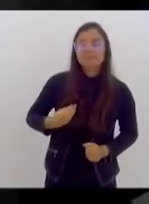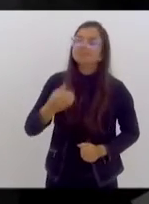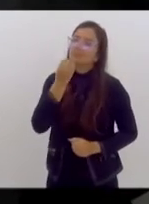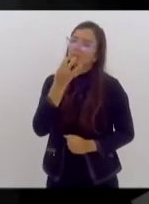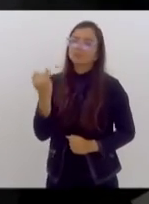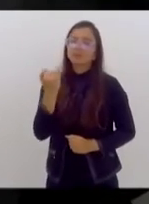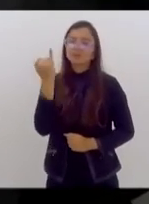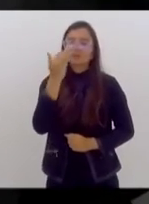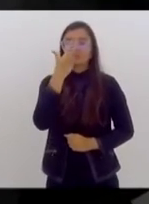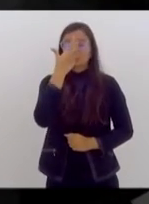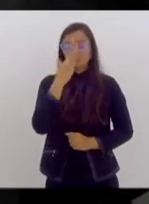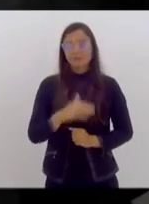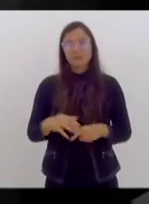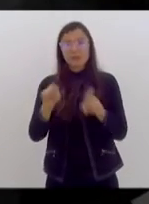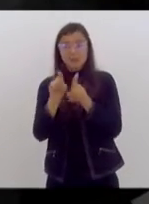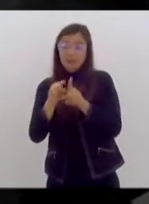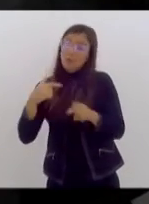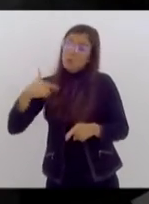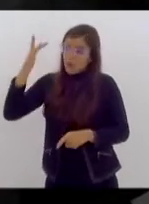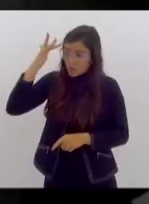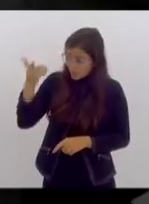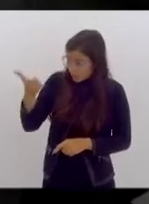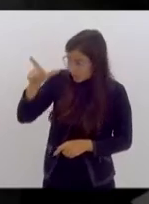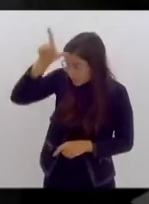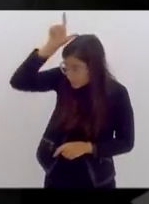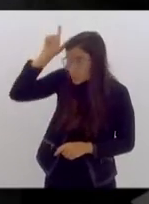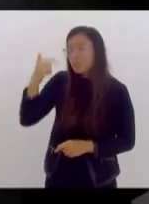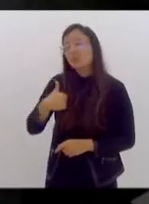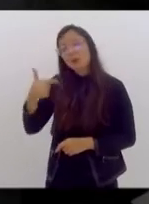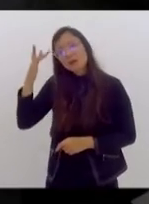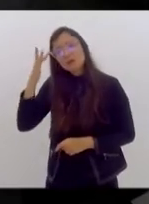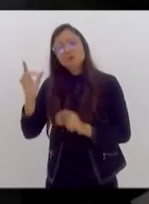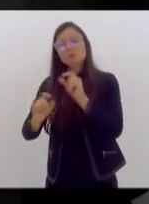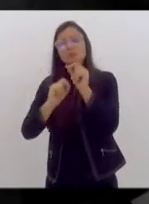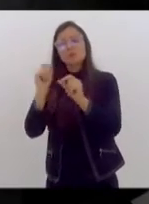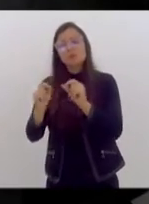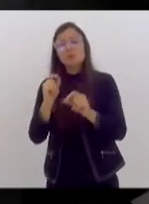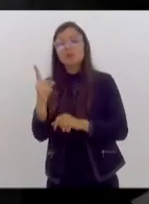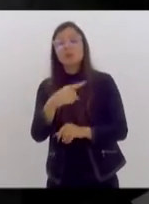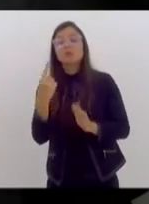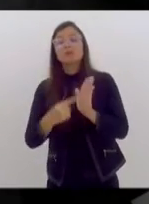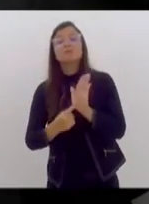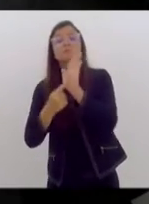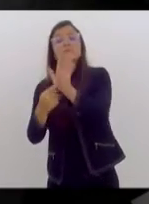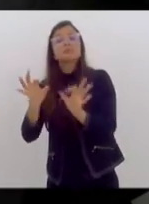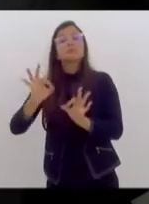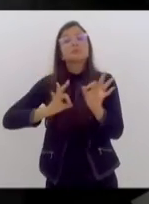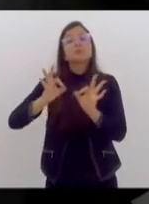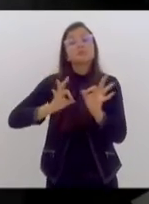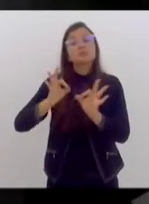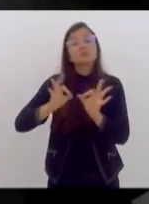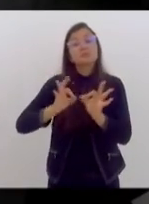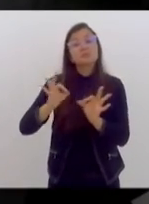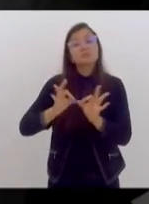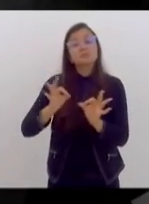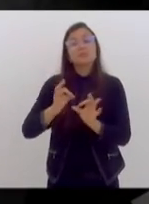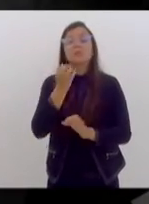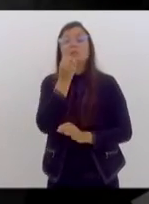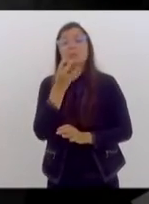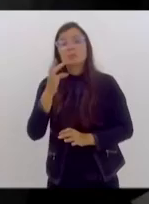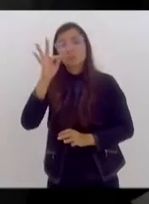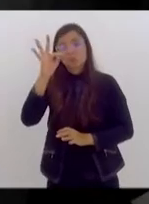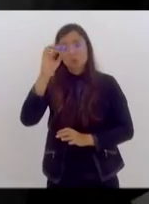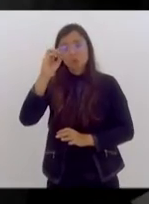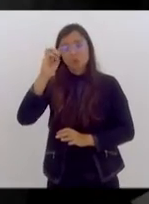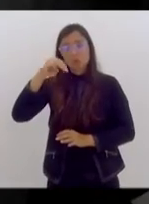Deputado Luiz Paulo que nós também Já poderíamos apresentar o projeto do tombamento que pode ficar ou não me parece